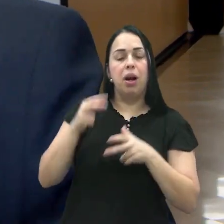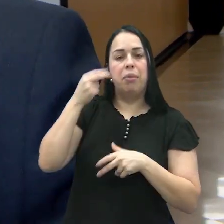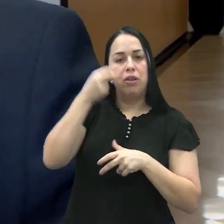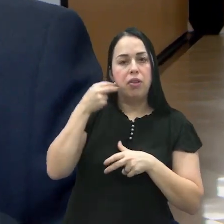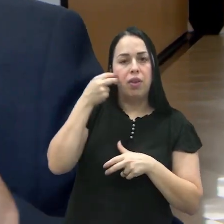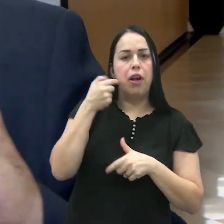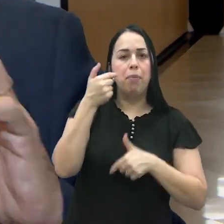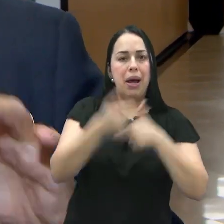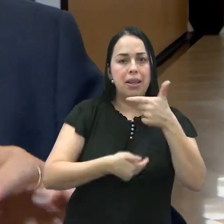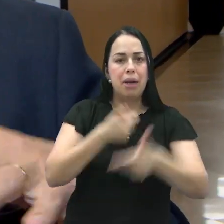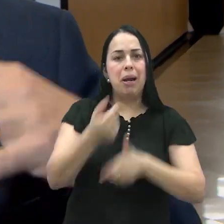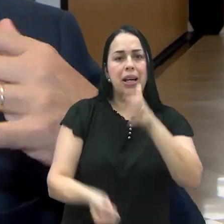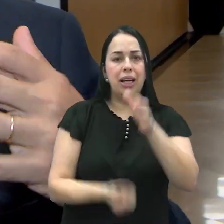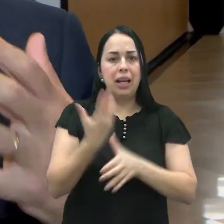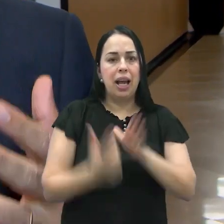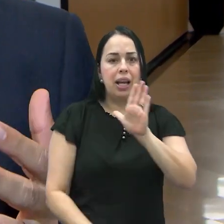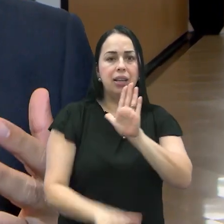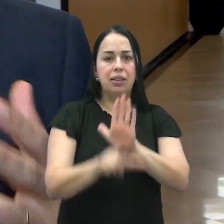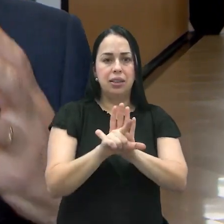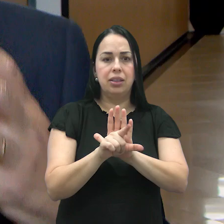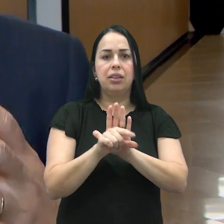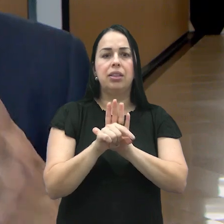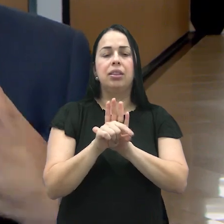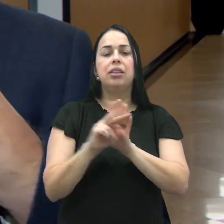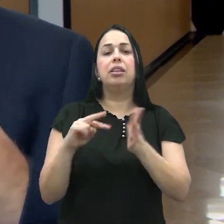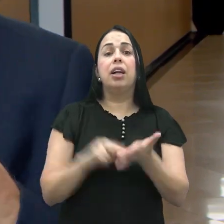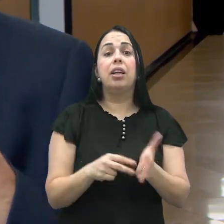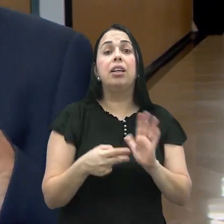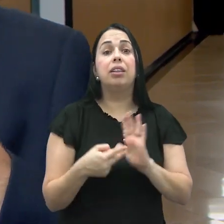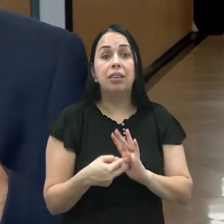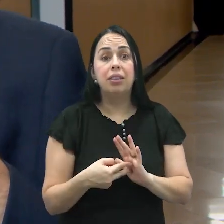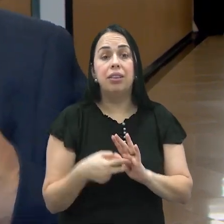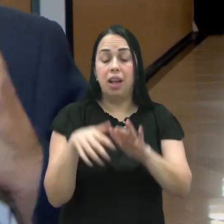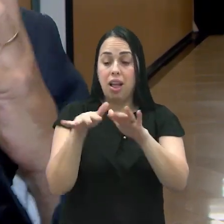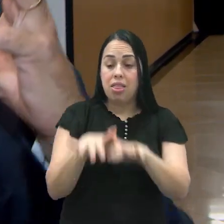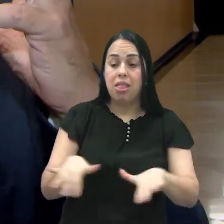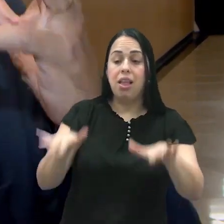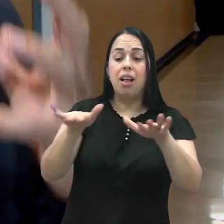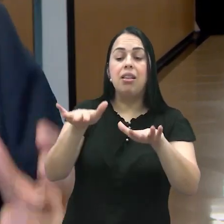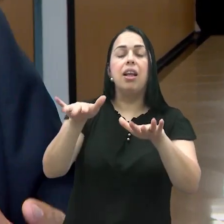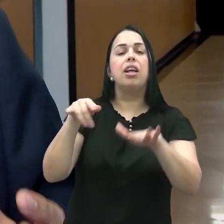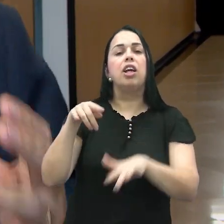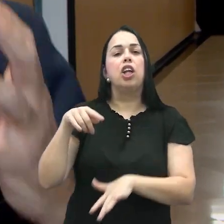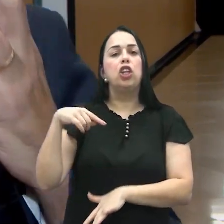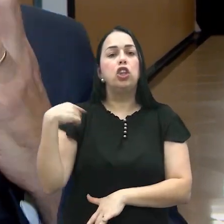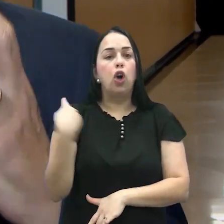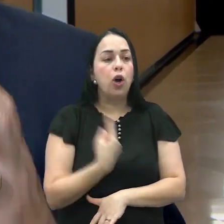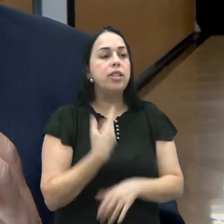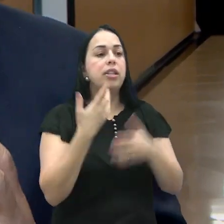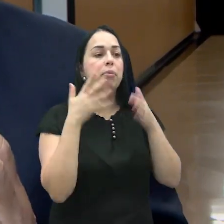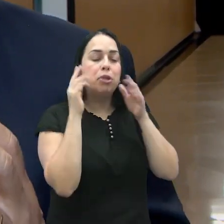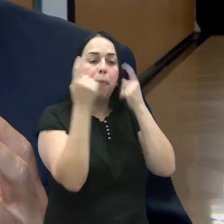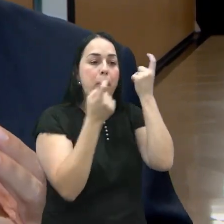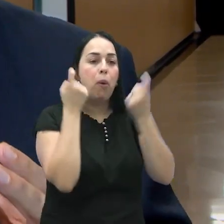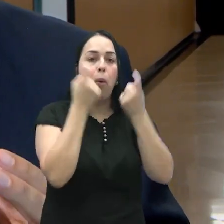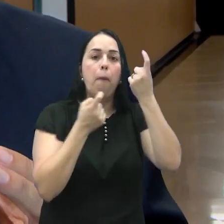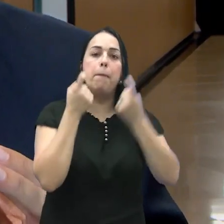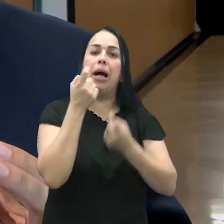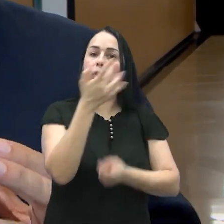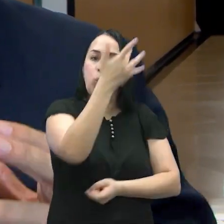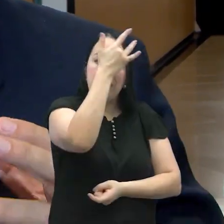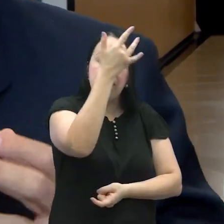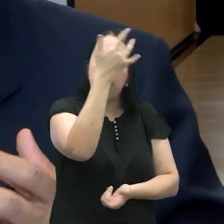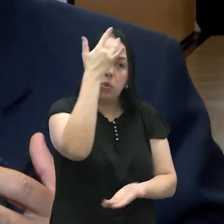aqui para isso, para trabalhar essa política. Política municipal significa esta cidade está preocupada com esta